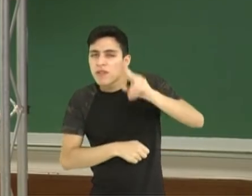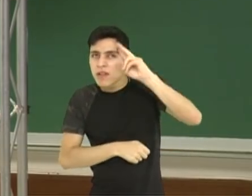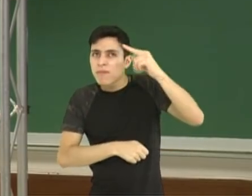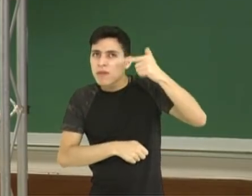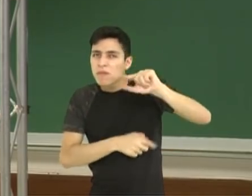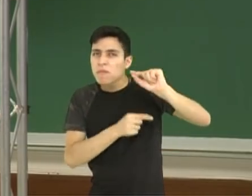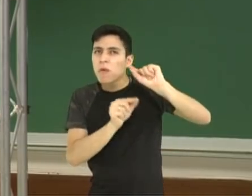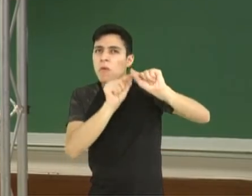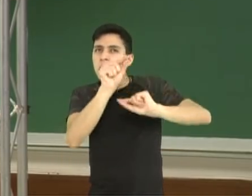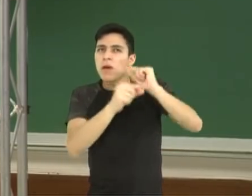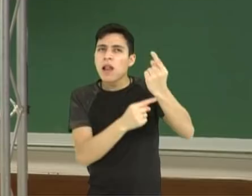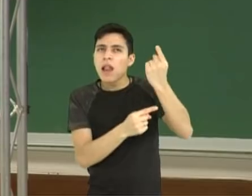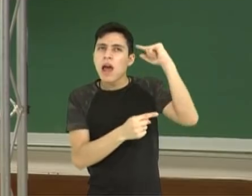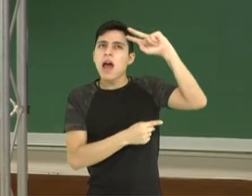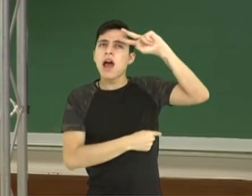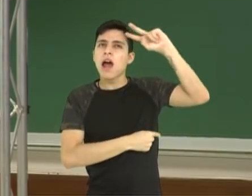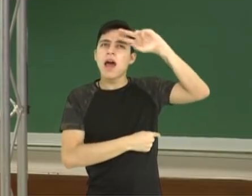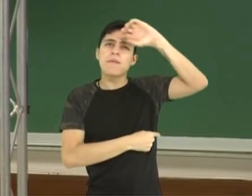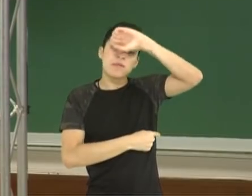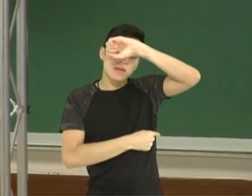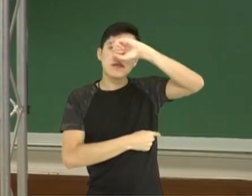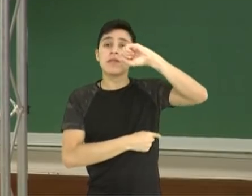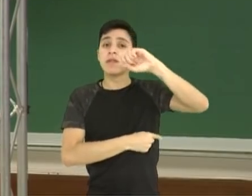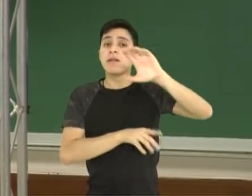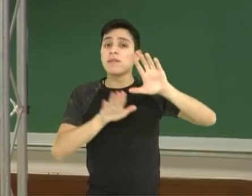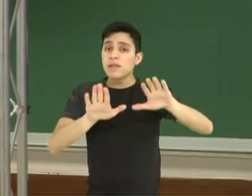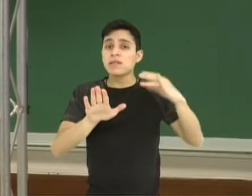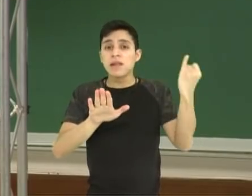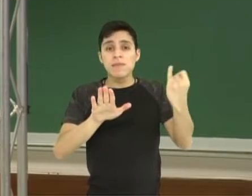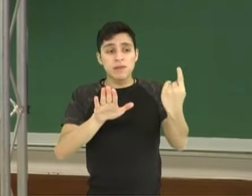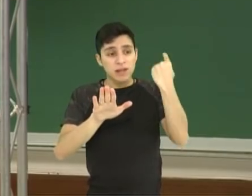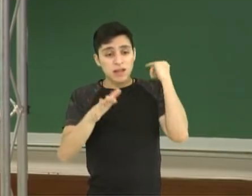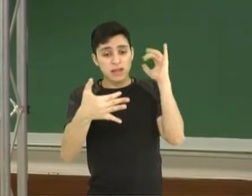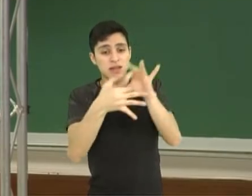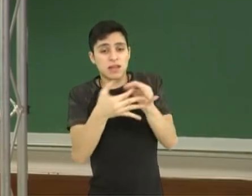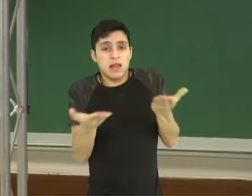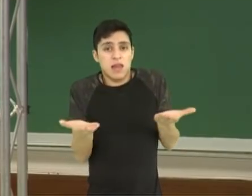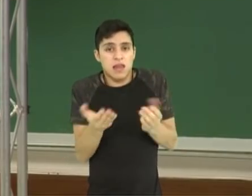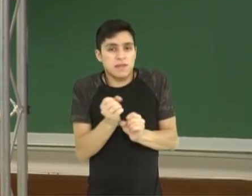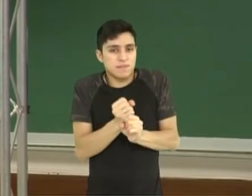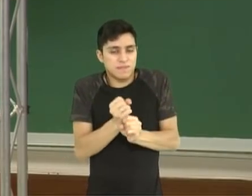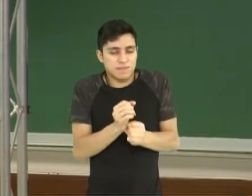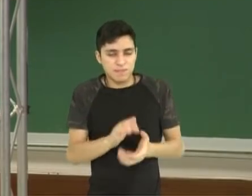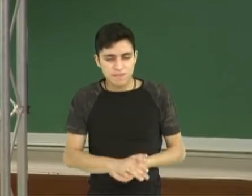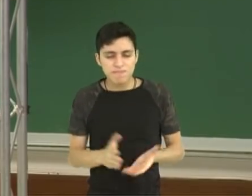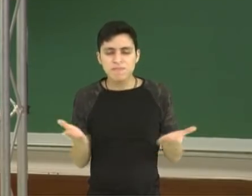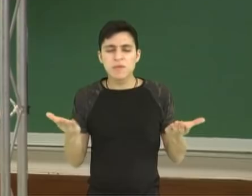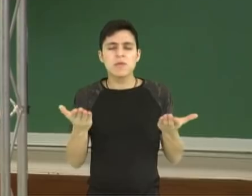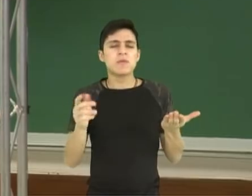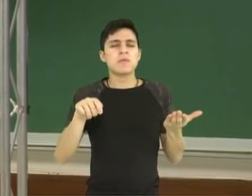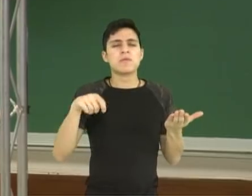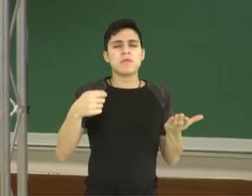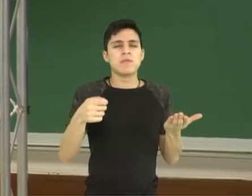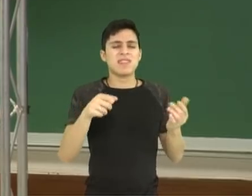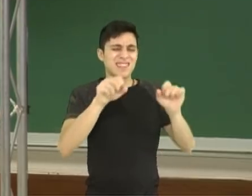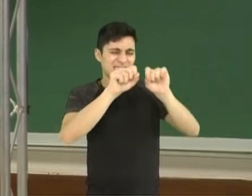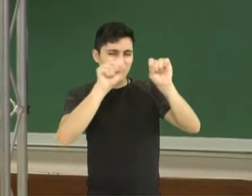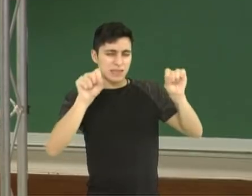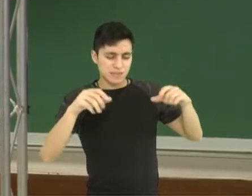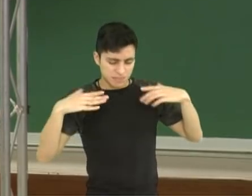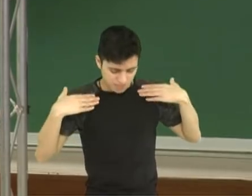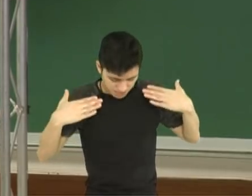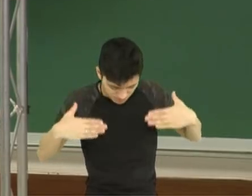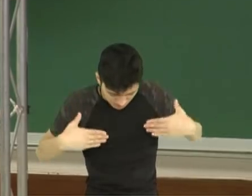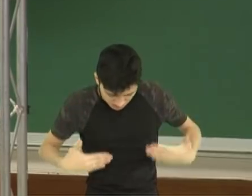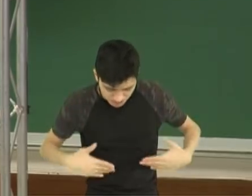aprendeu, mas que são importantes para esse ano letivo que você se encontra. A nossa aula hoje é Sistemas do Corpo Humano. Você deve